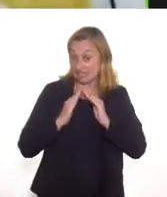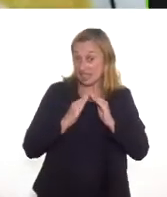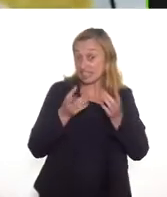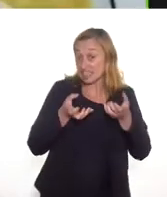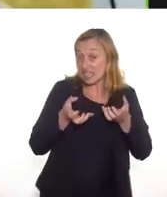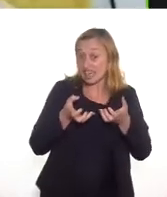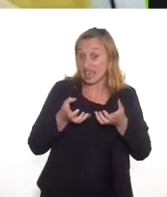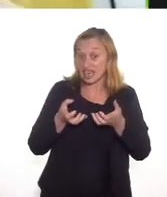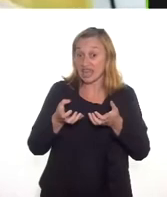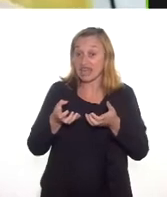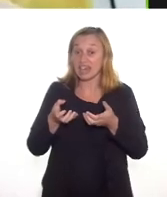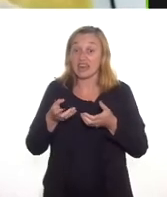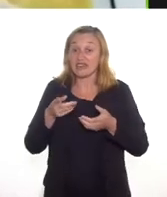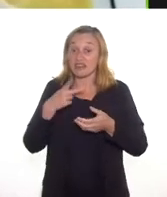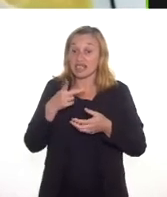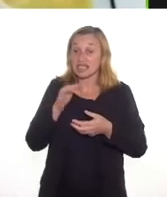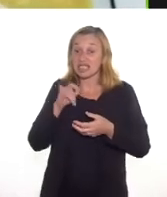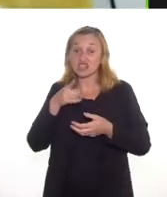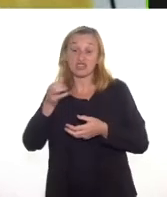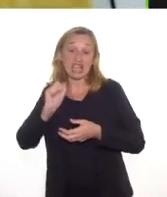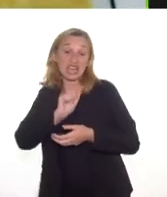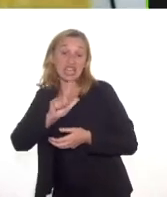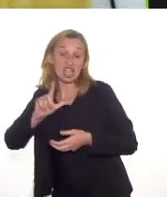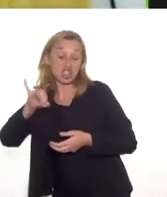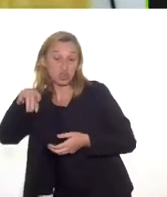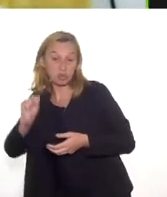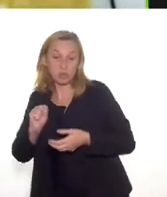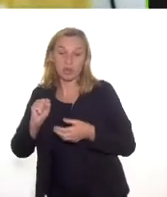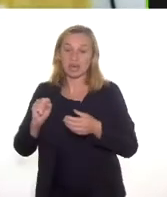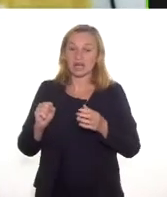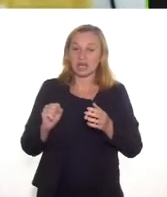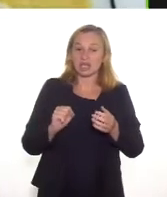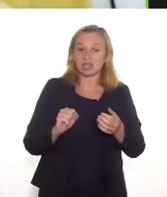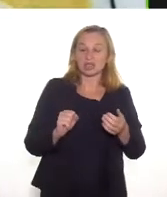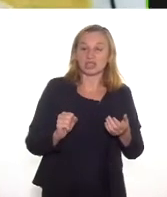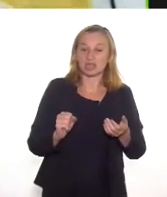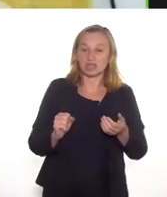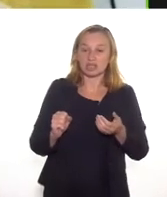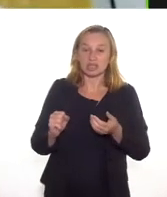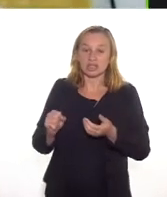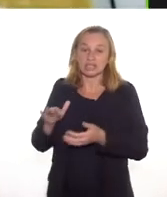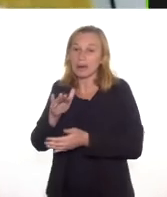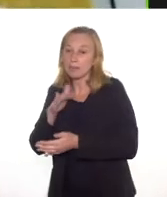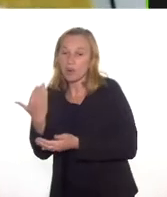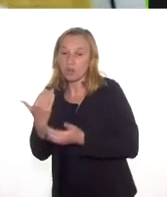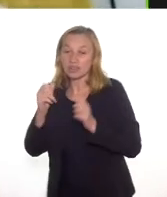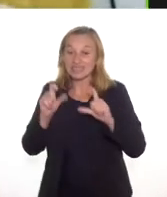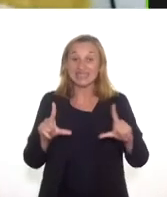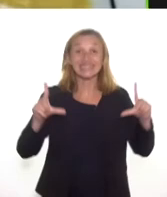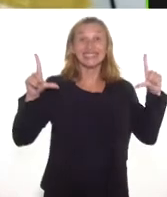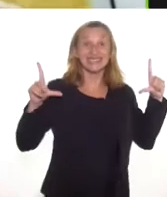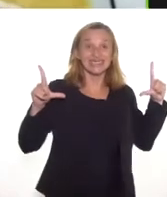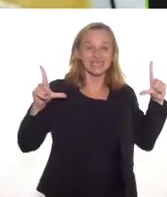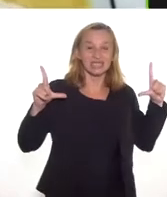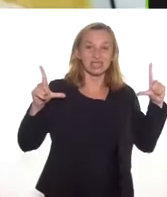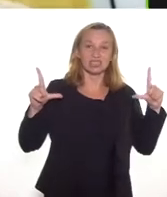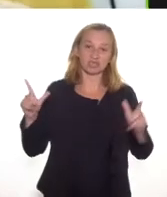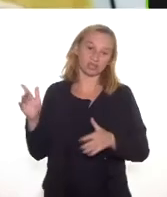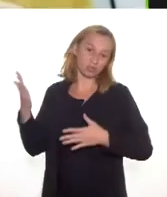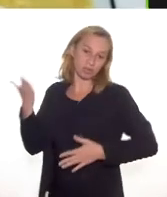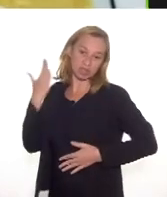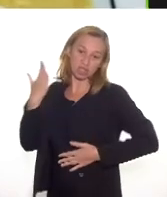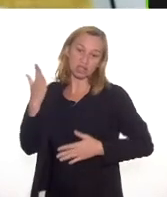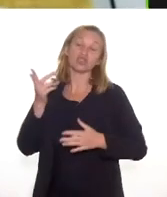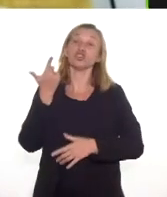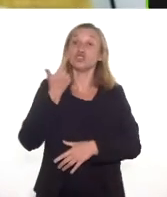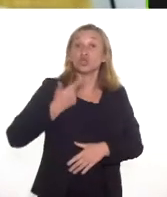fazer sensacionalismo, que quer fazer da tragédia o seu palanque eleitoral. E aqui, mais uma vez, fica o